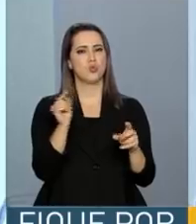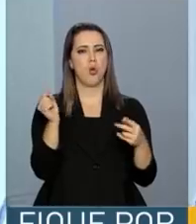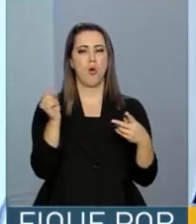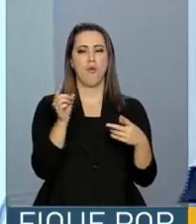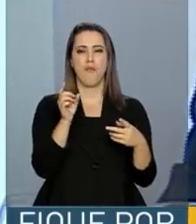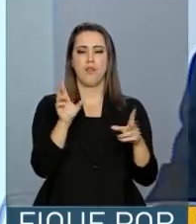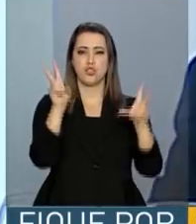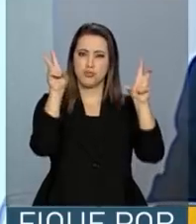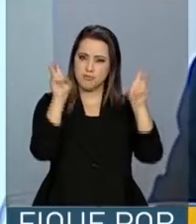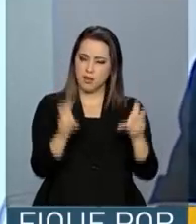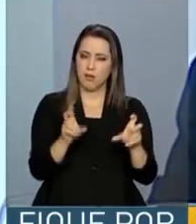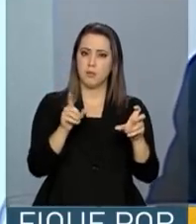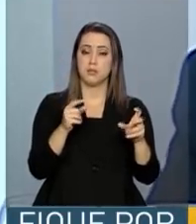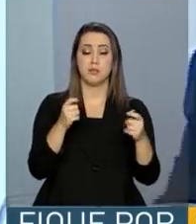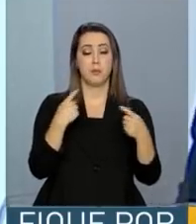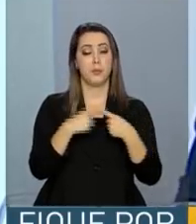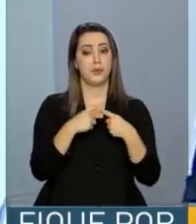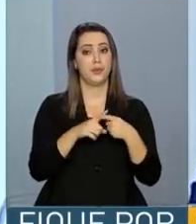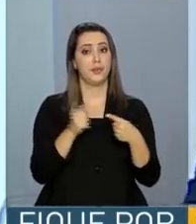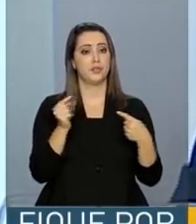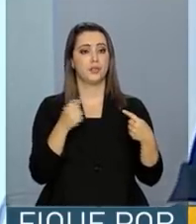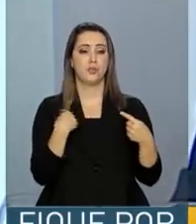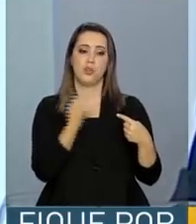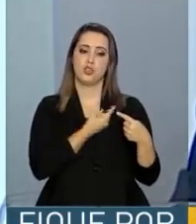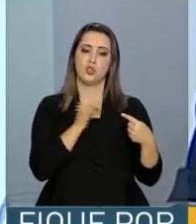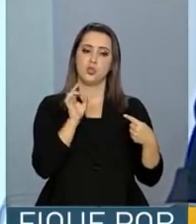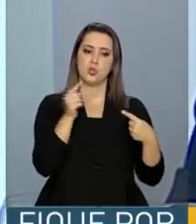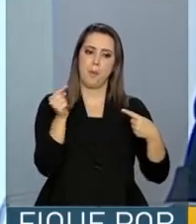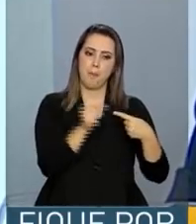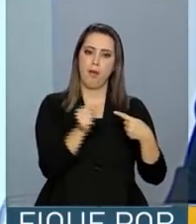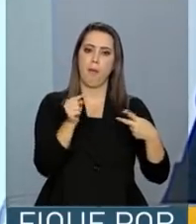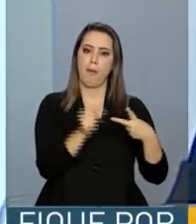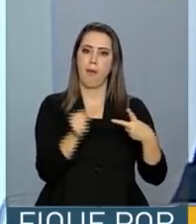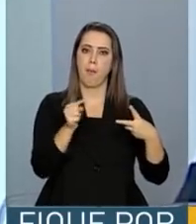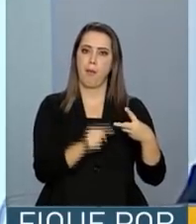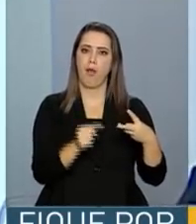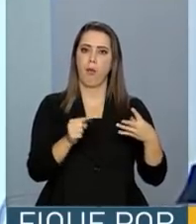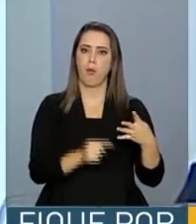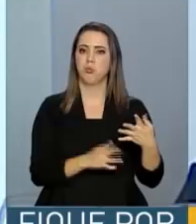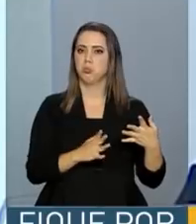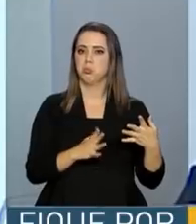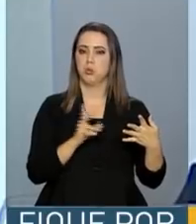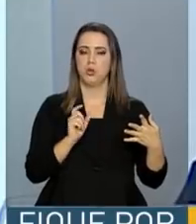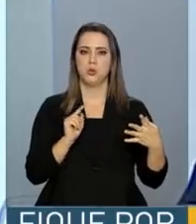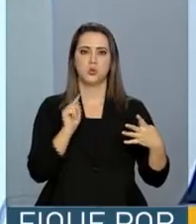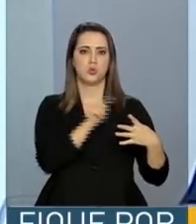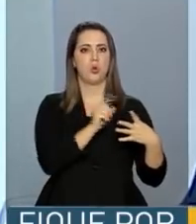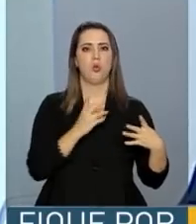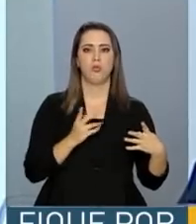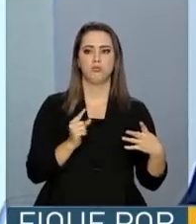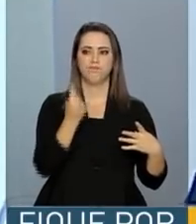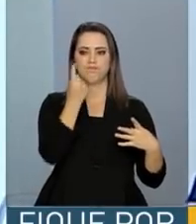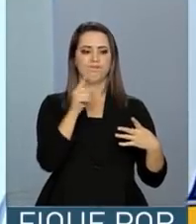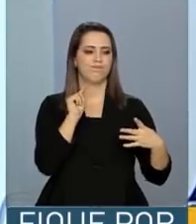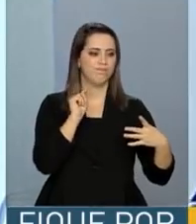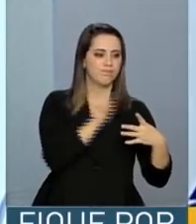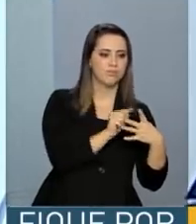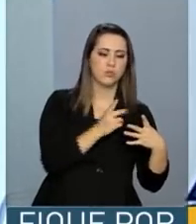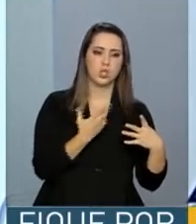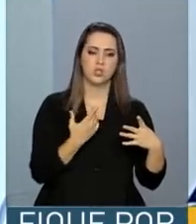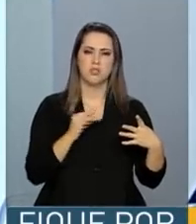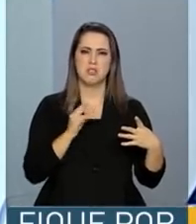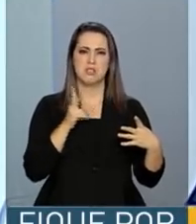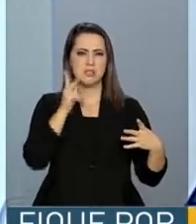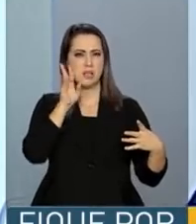não evoluímos e no brasil nós temos essa cultura também de de termos sempre nos aspectos